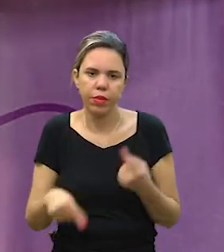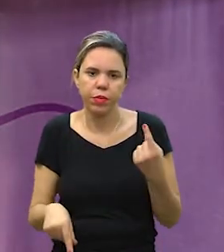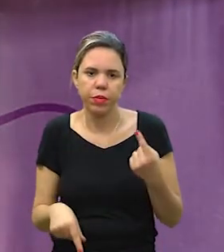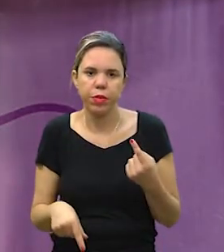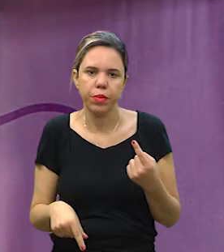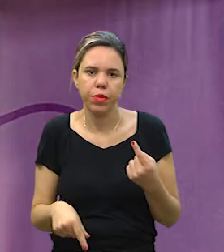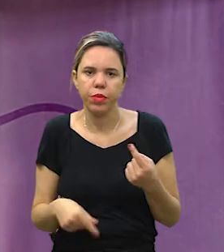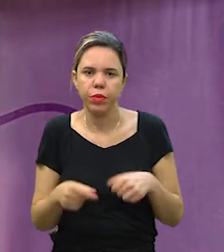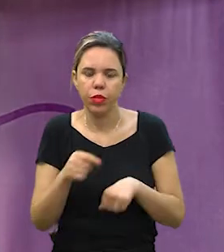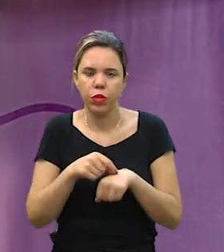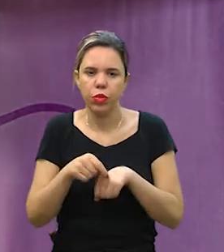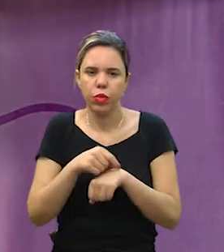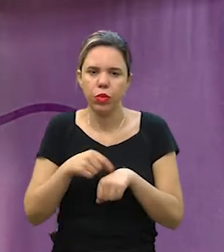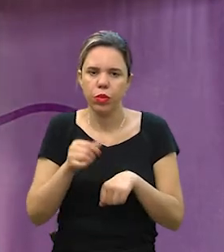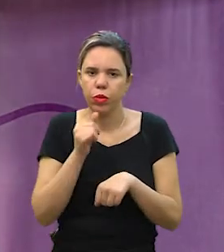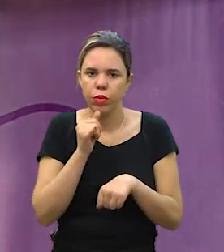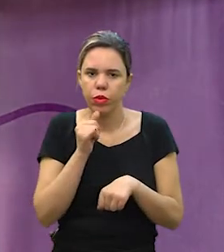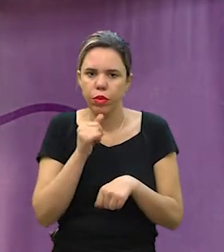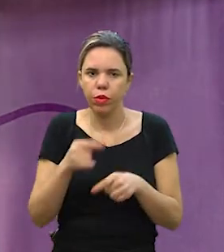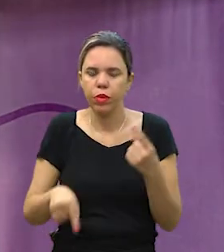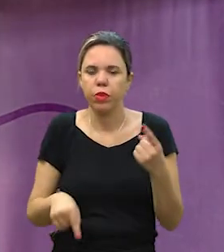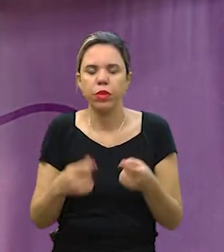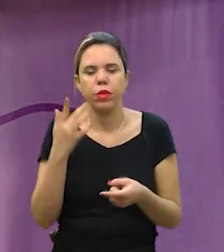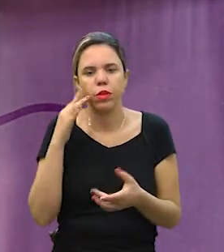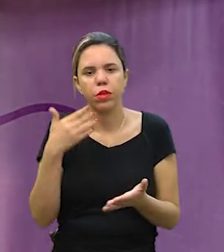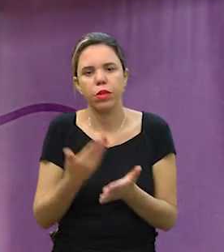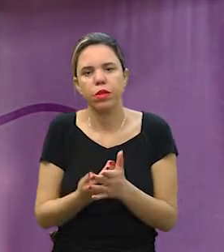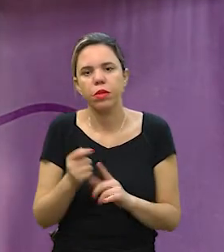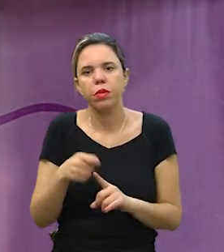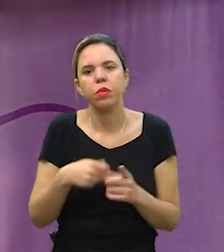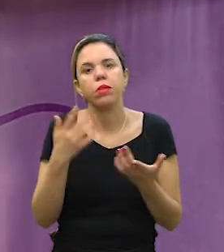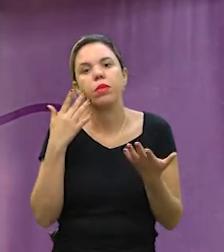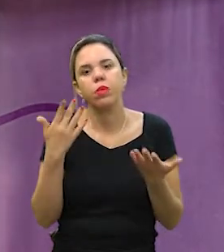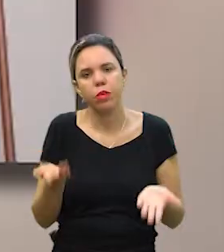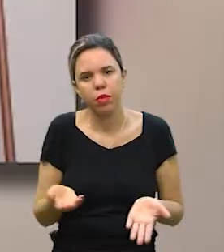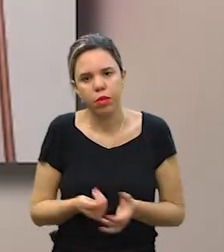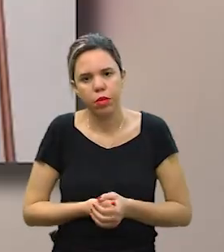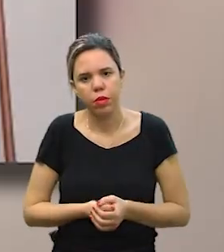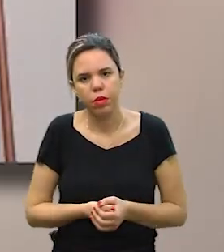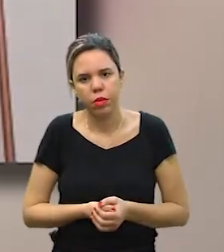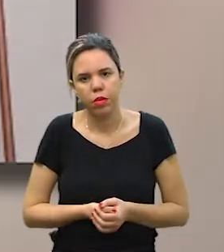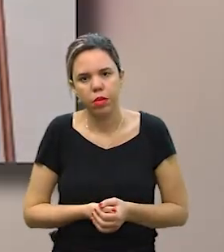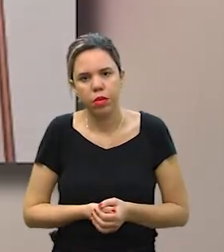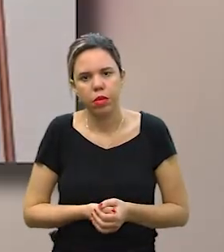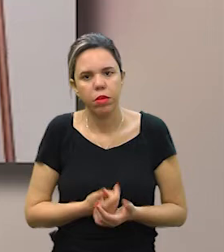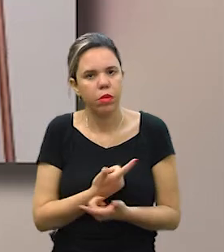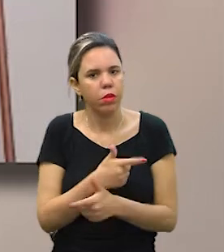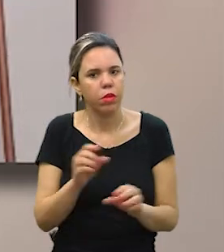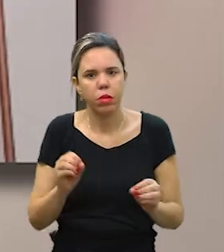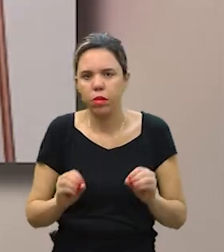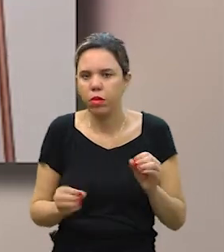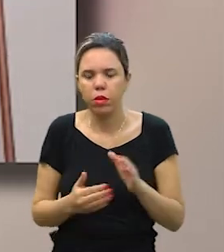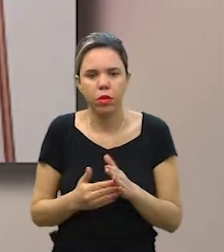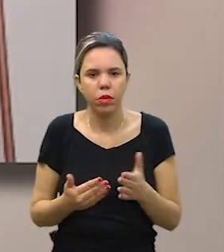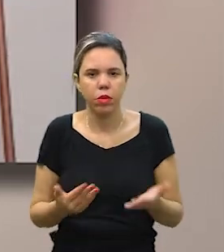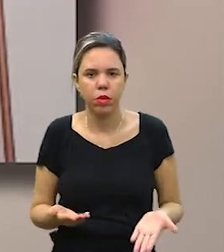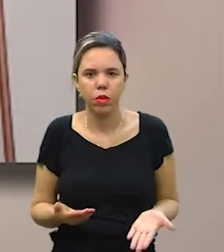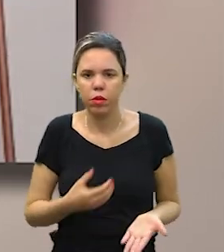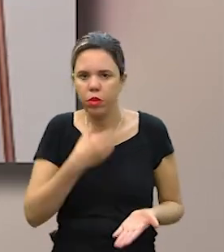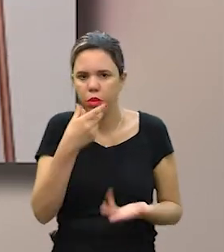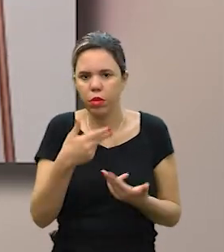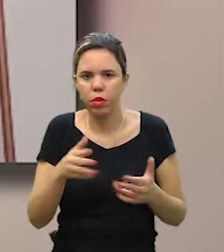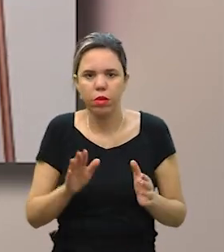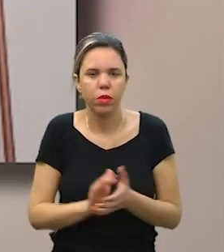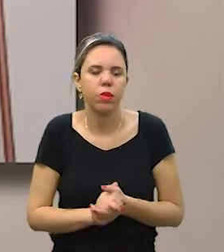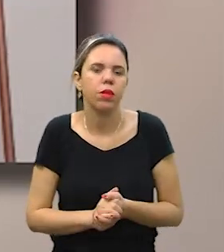não podem. O morango, por exemplo, é uma fruta proibida até certo mês. Viviane, não existe restrição